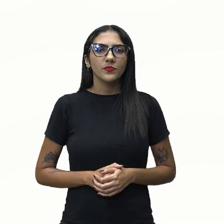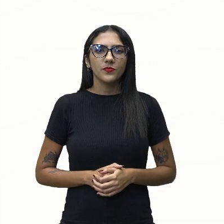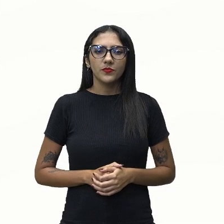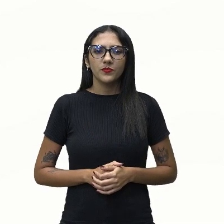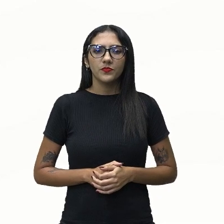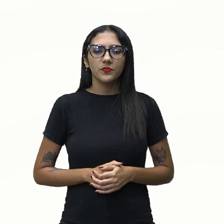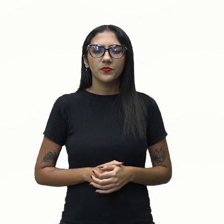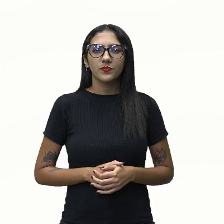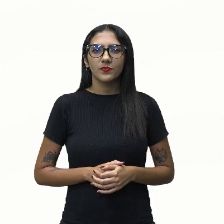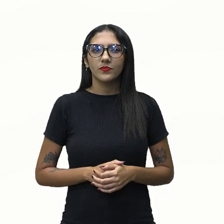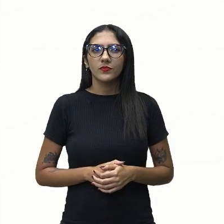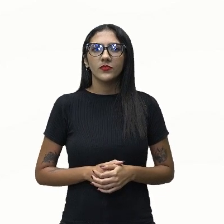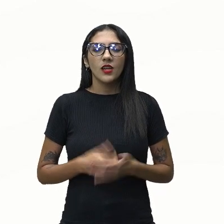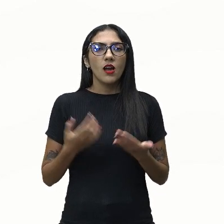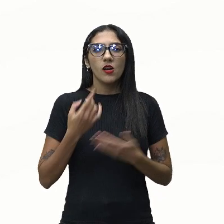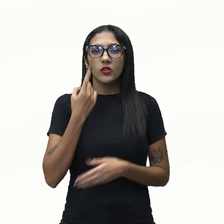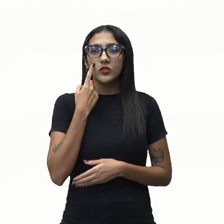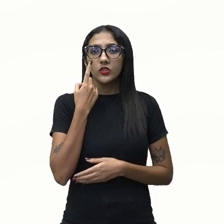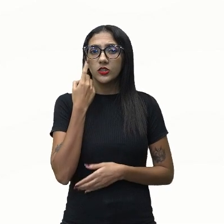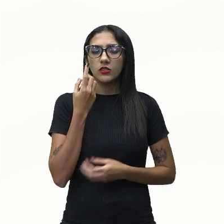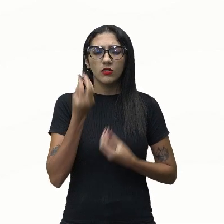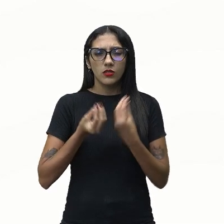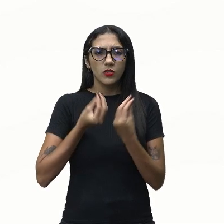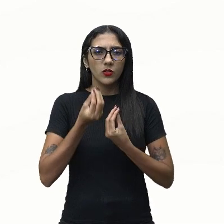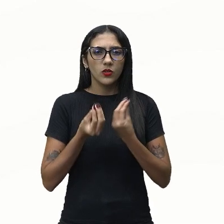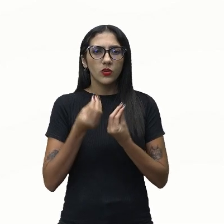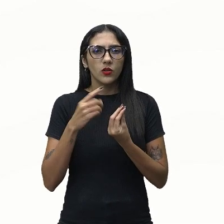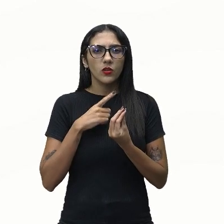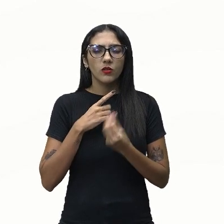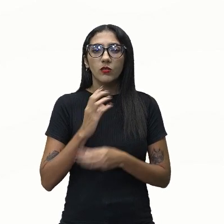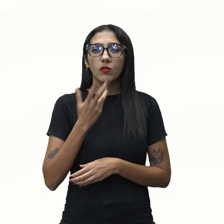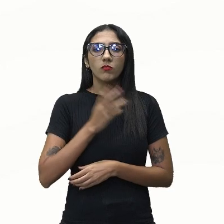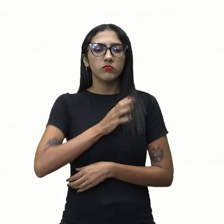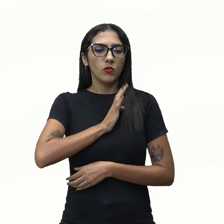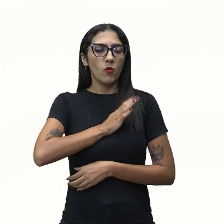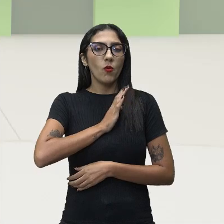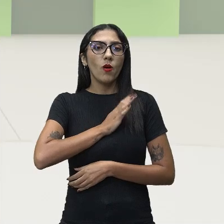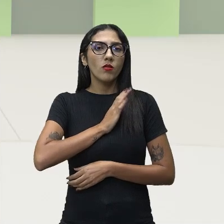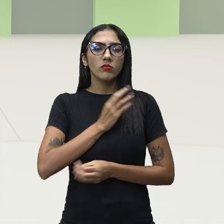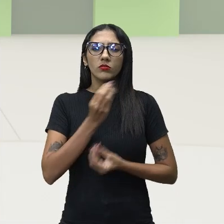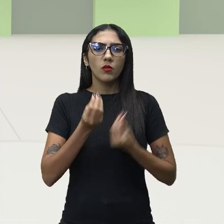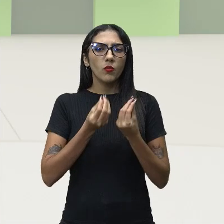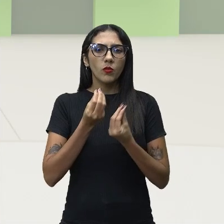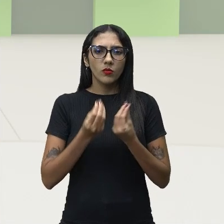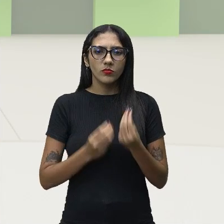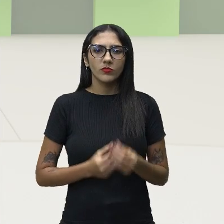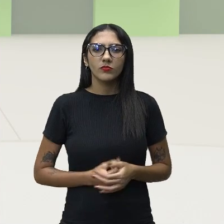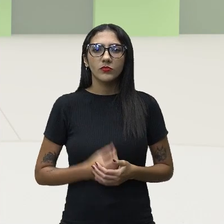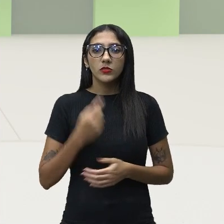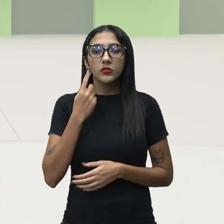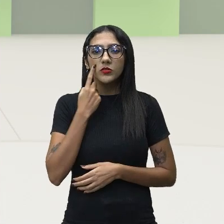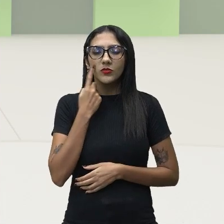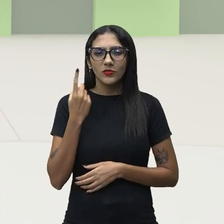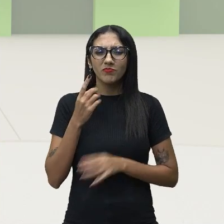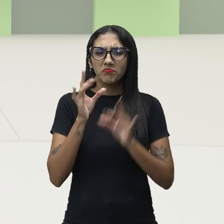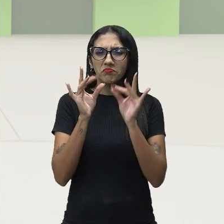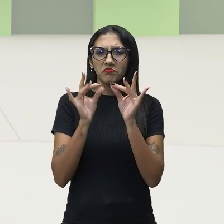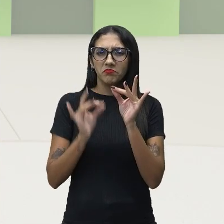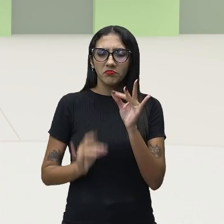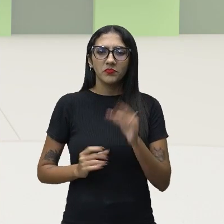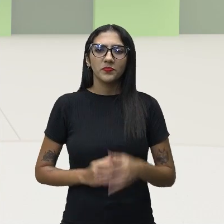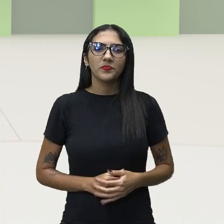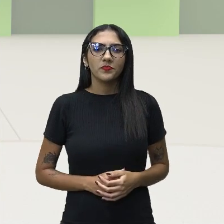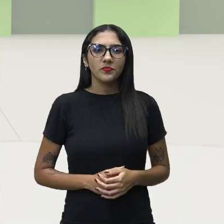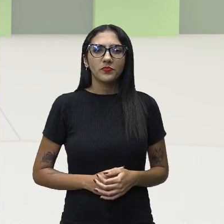A gente vai observar aí, olha, como é que funciona o nosso coração, tá? A gente vai ver um esquema que mostra muito bem. Então você sabe